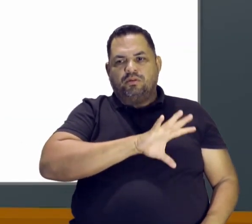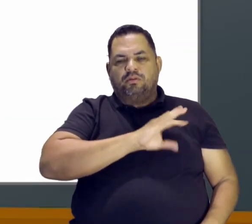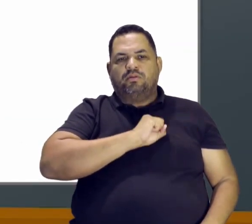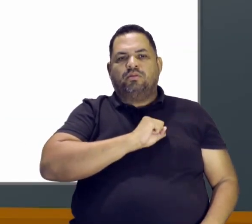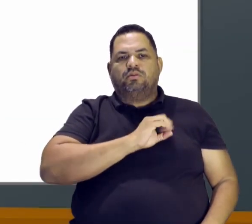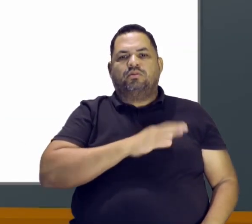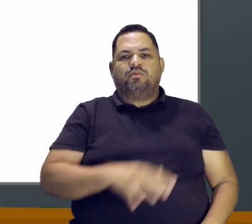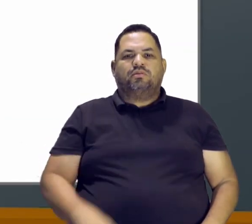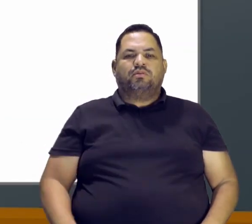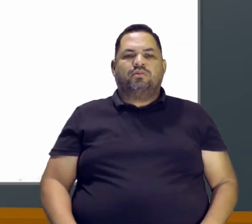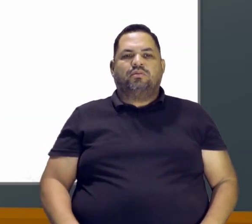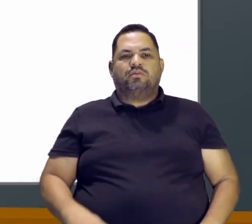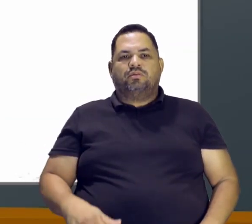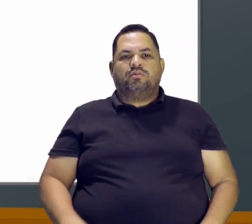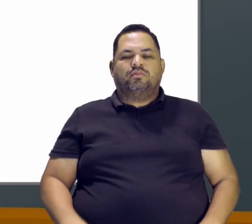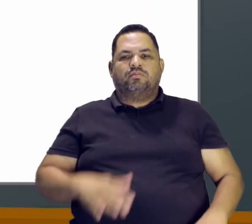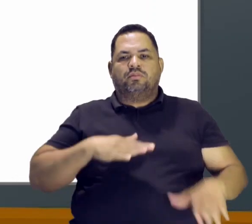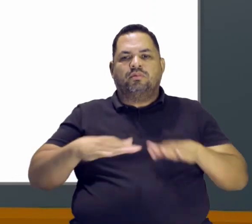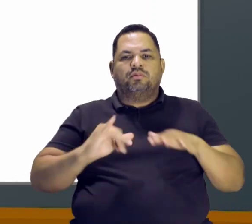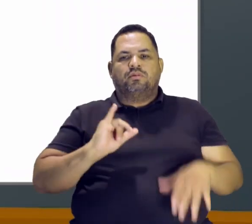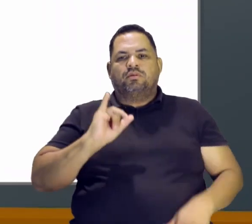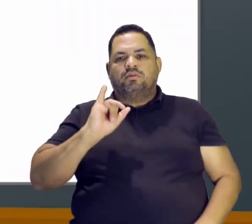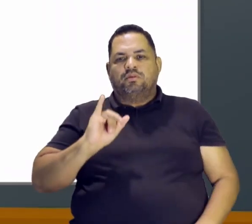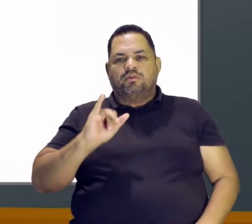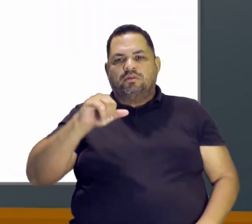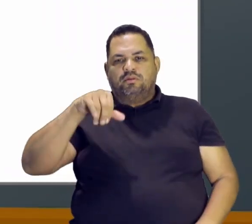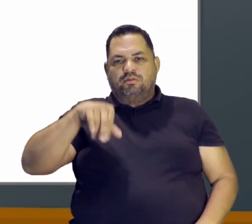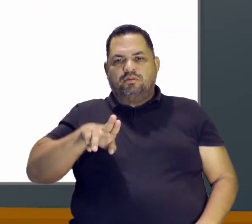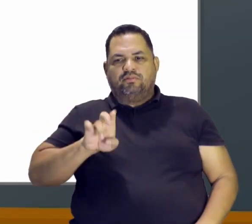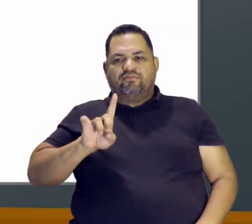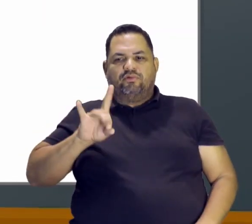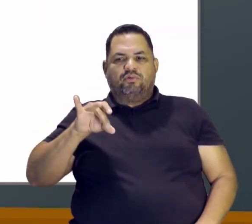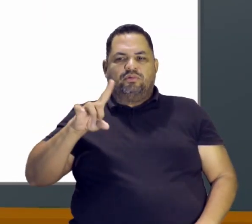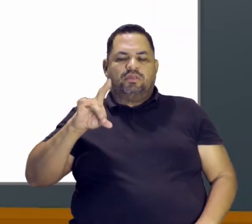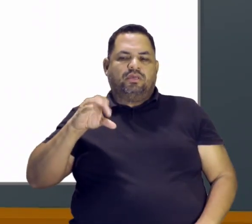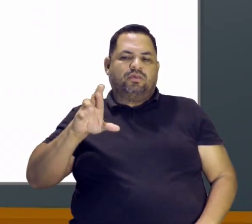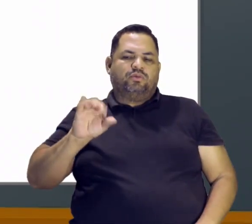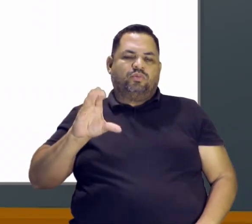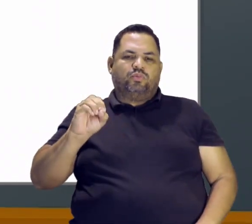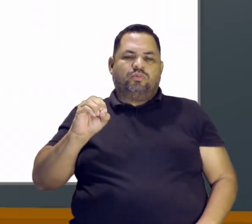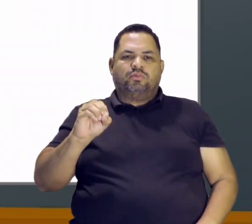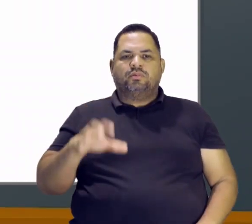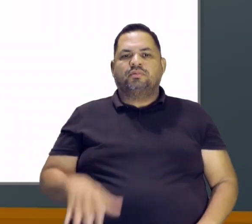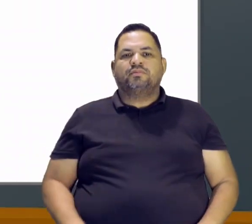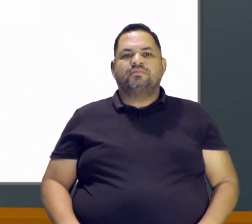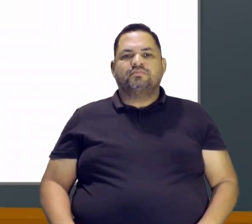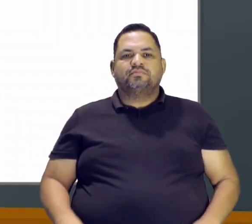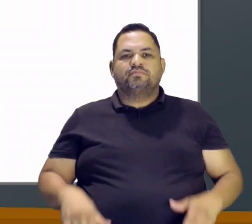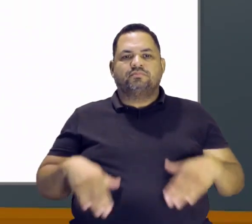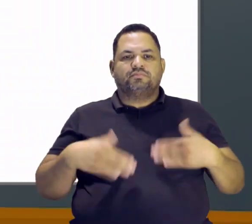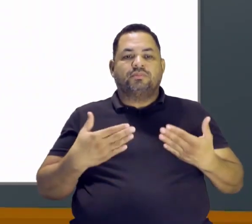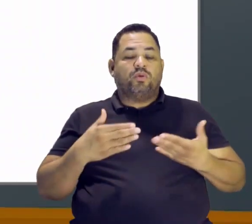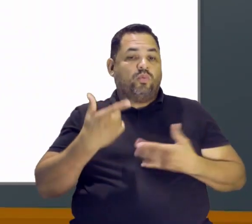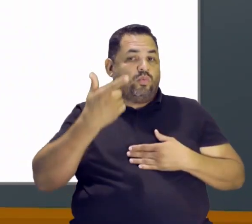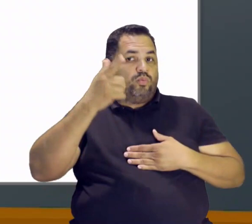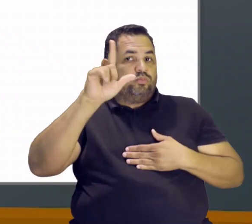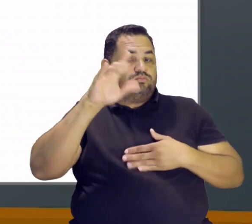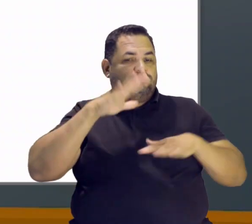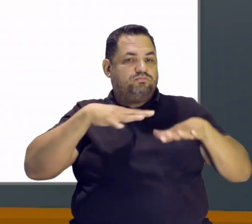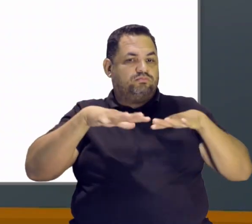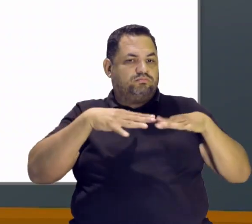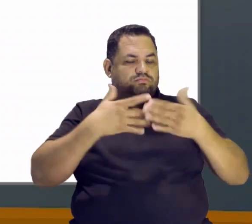chamar isso de quê? De movimento involuntário, certo? E aquele a qual eu penso, por exemplo,